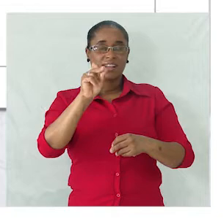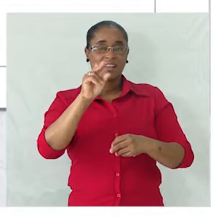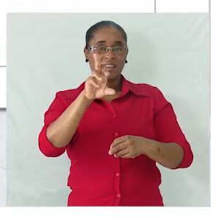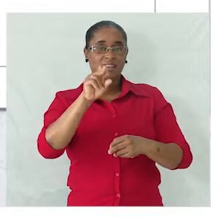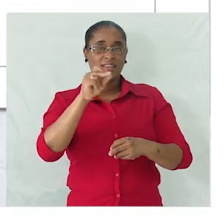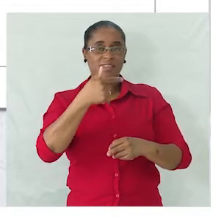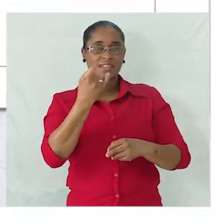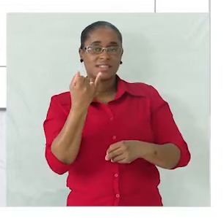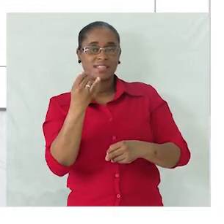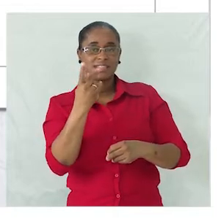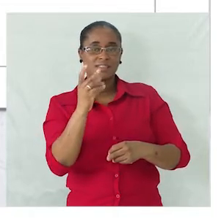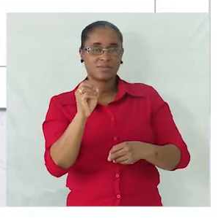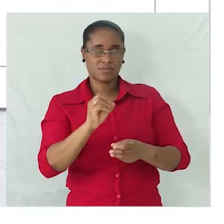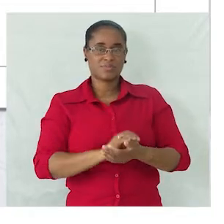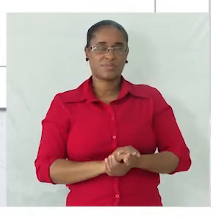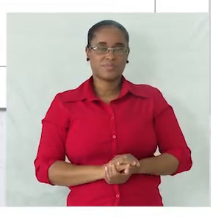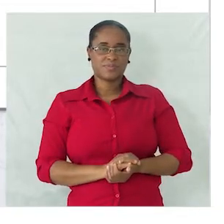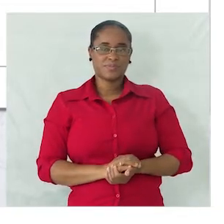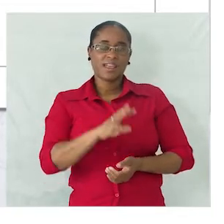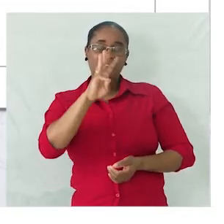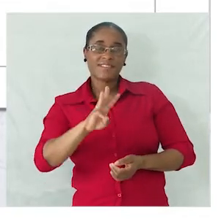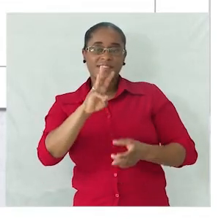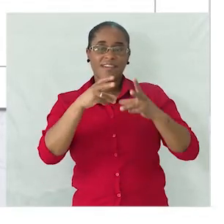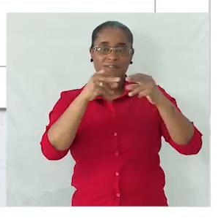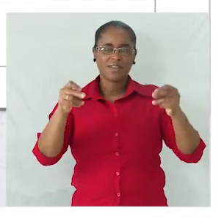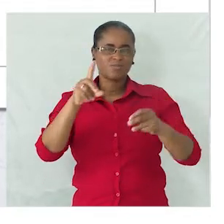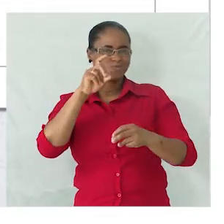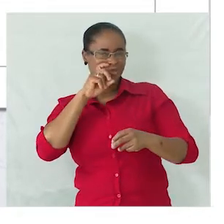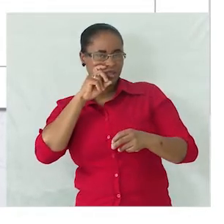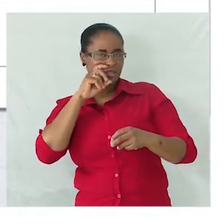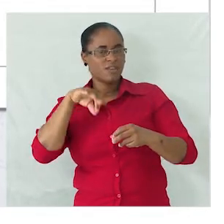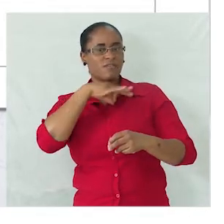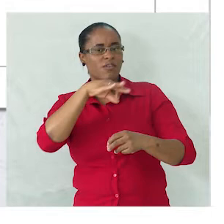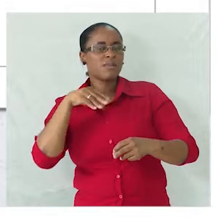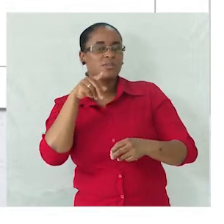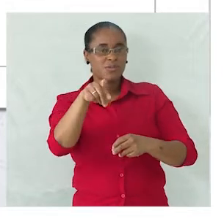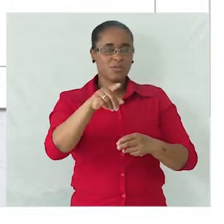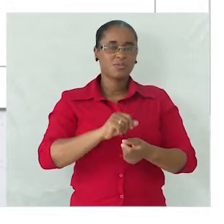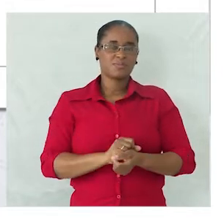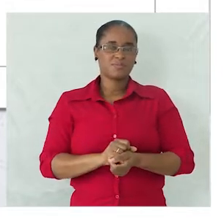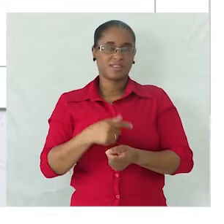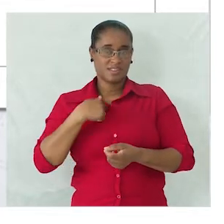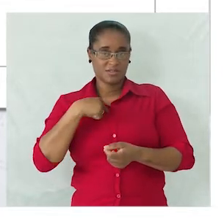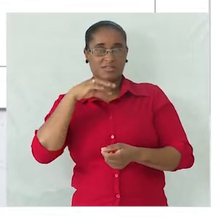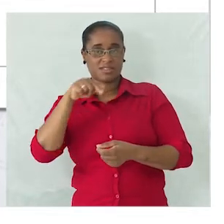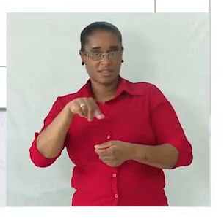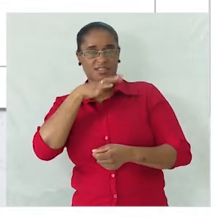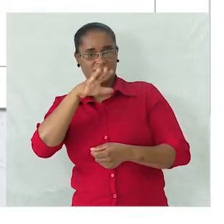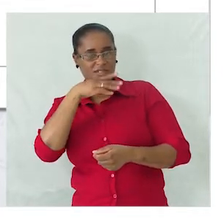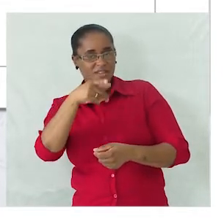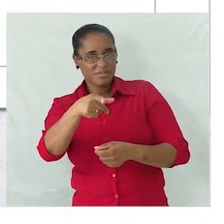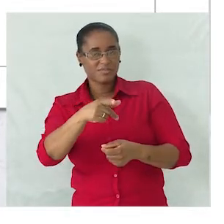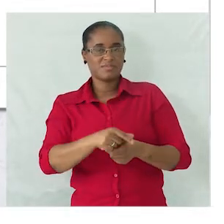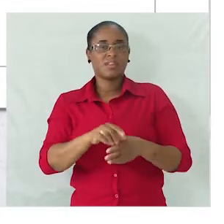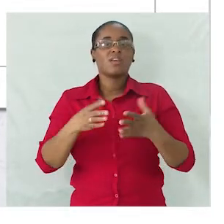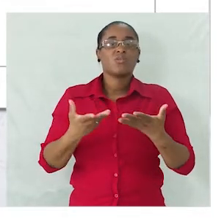declarativo. A terceira: protege a tua família. Estou aqui a dar um conselho. Qual é a frase